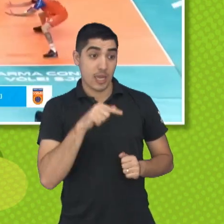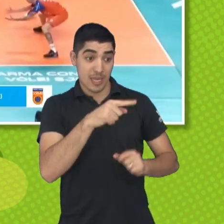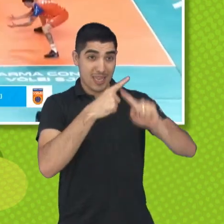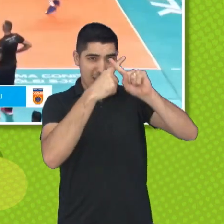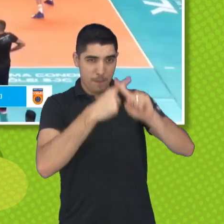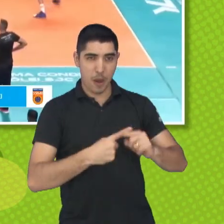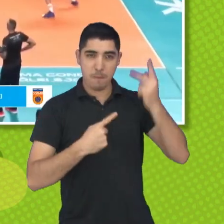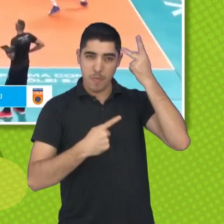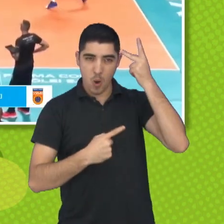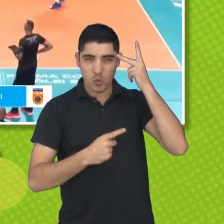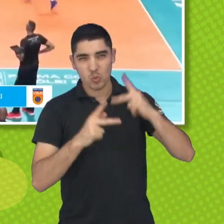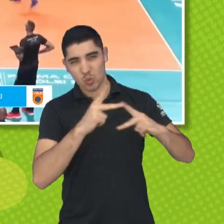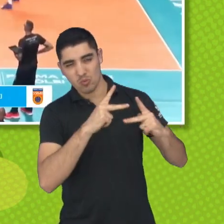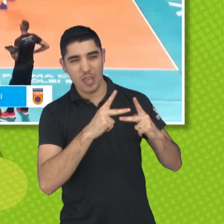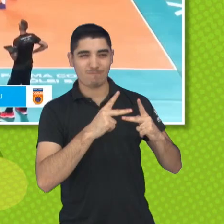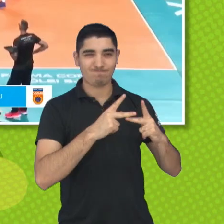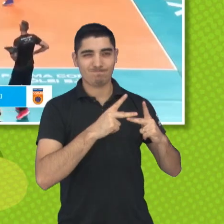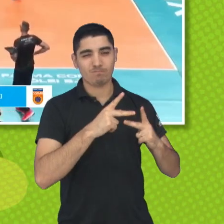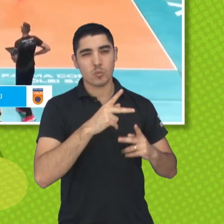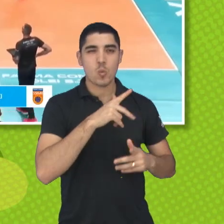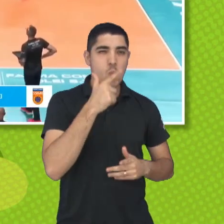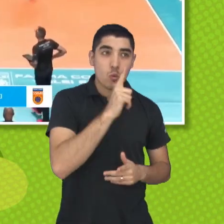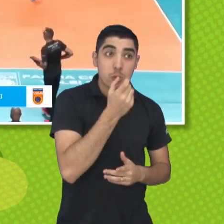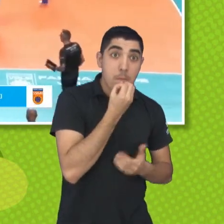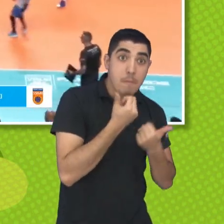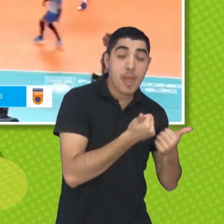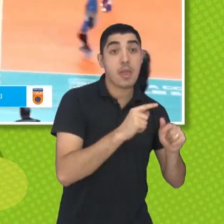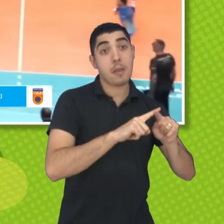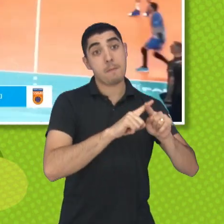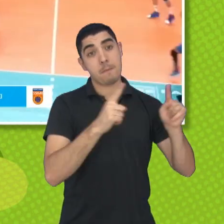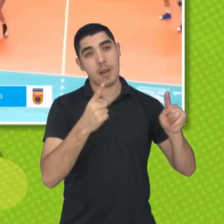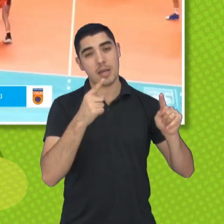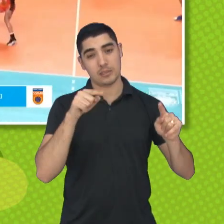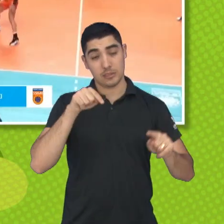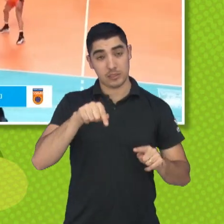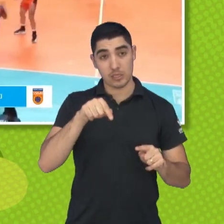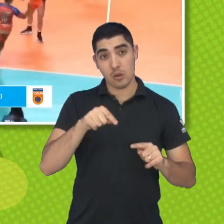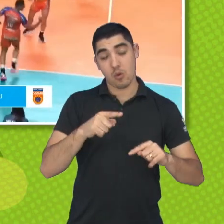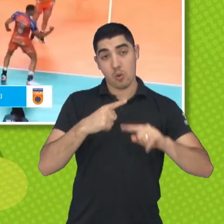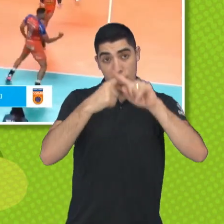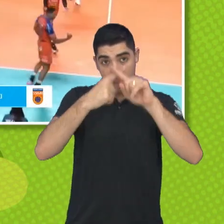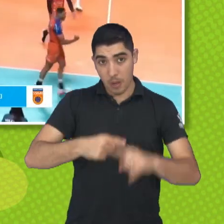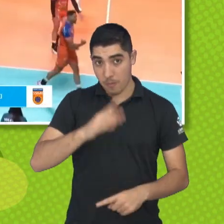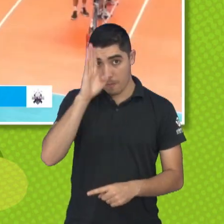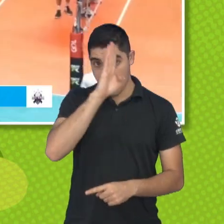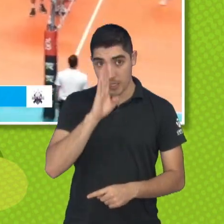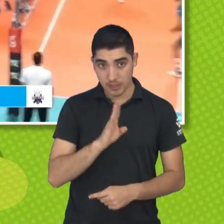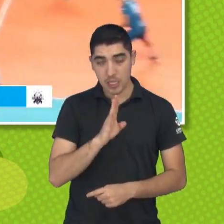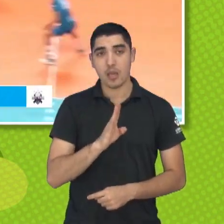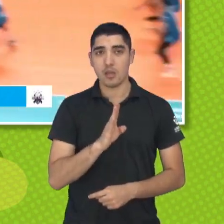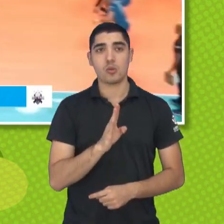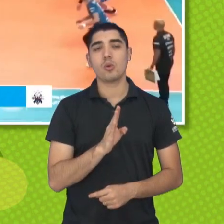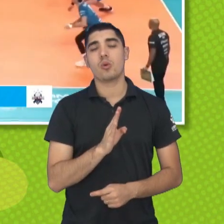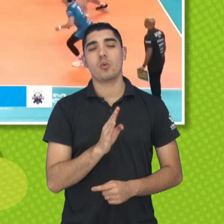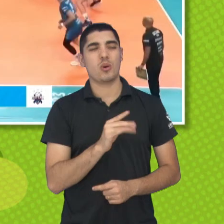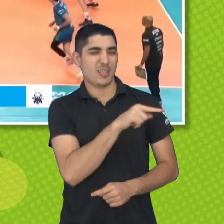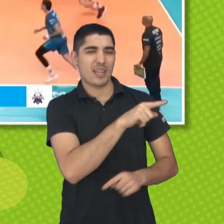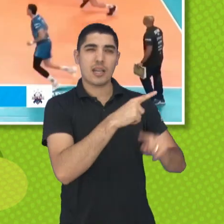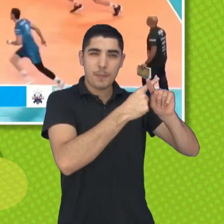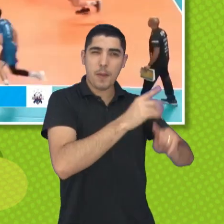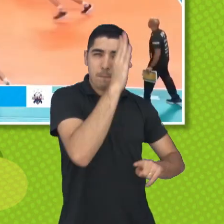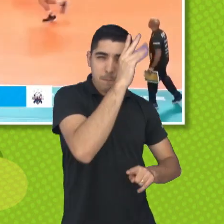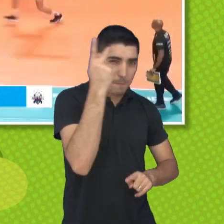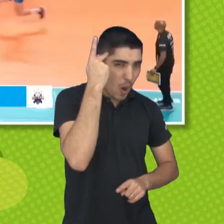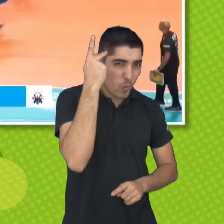não indo tão bem, mas o Campeonato Paulista sempre para o São José é um pouquinho mais difícil, porque tem as peças que vão para a Seleção Brasileira, o Schwann também no começo do